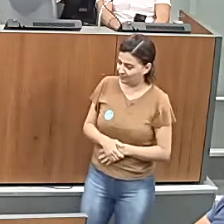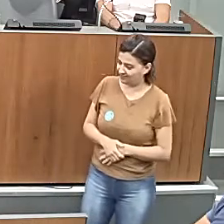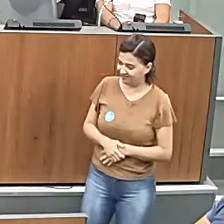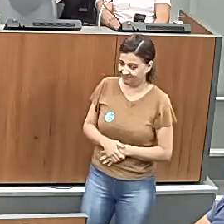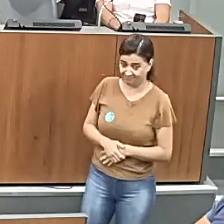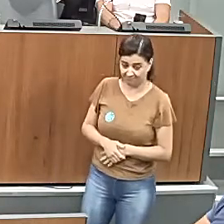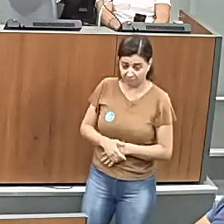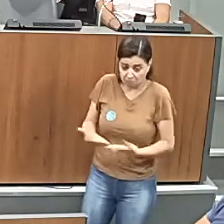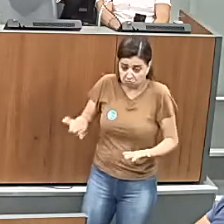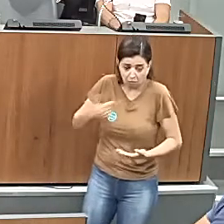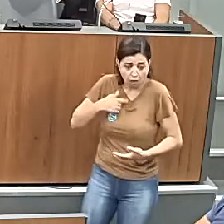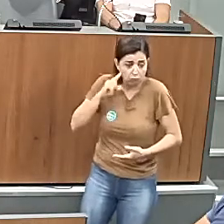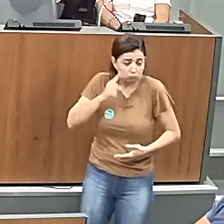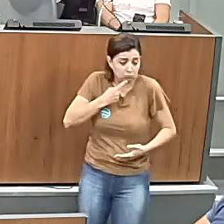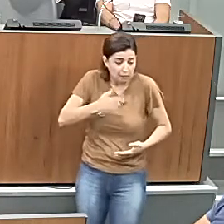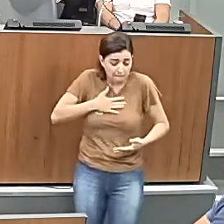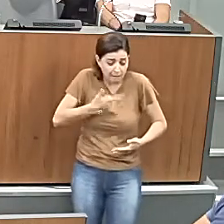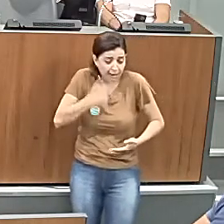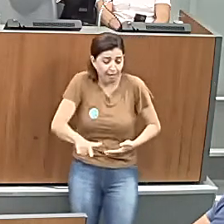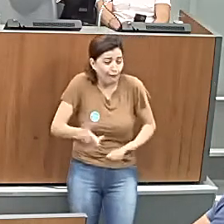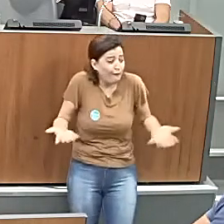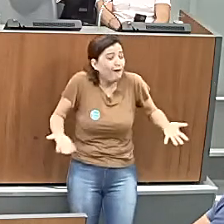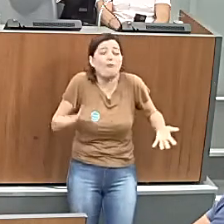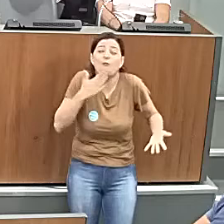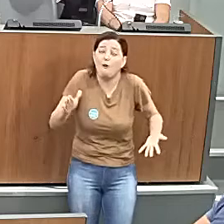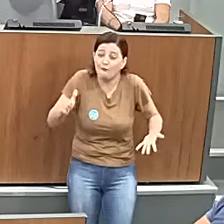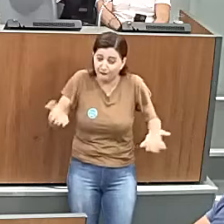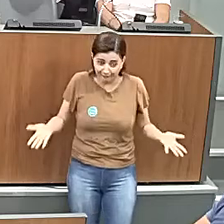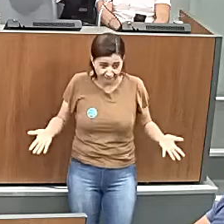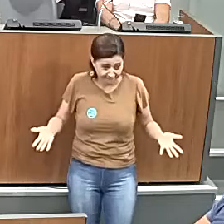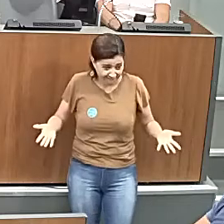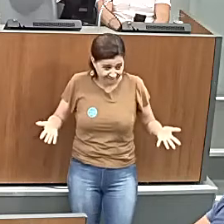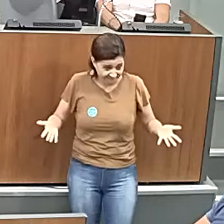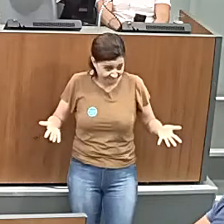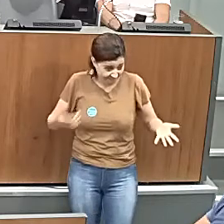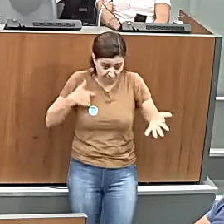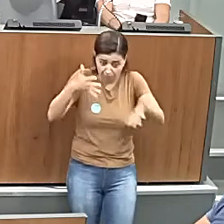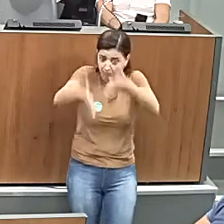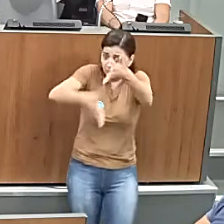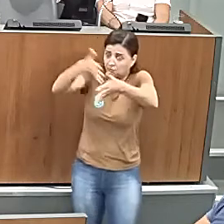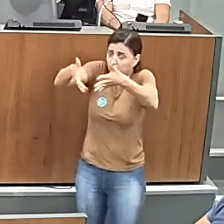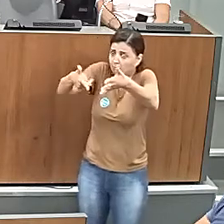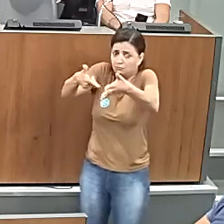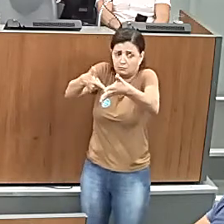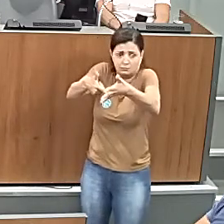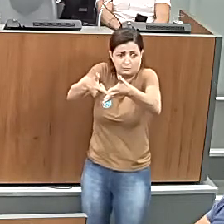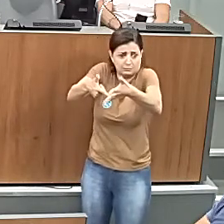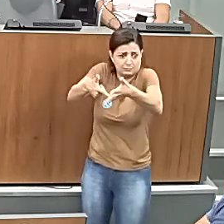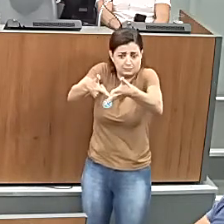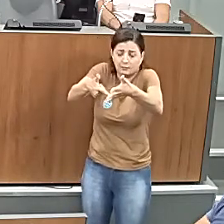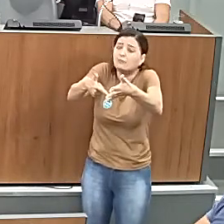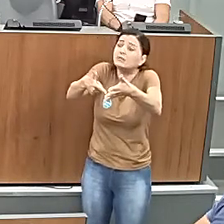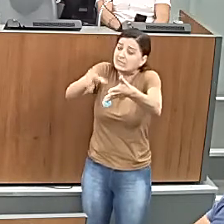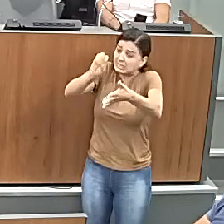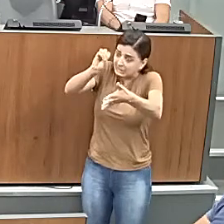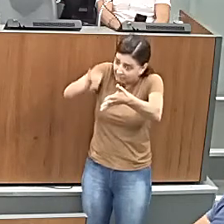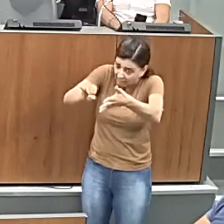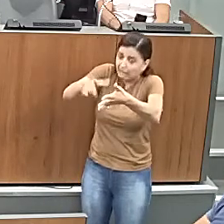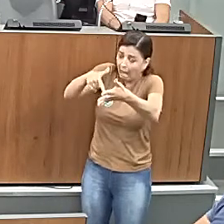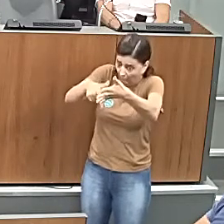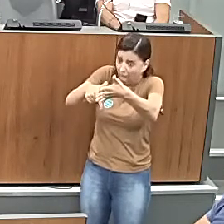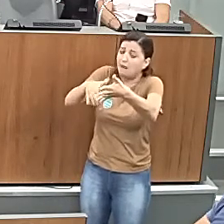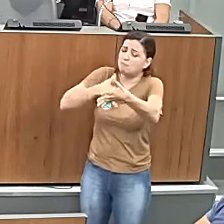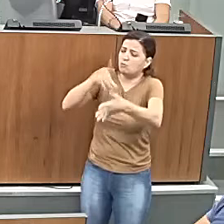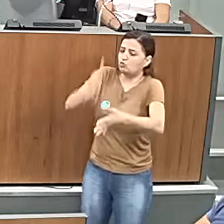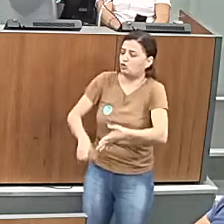o intérprete não é acessibilidade. Língua de sinais não é acessibilidade, é